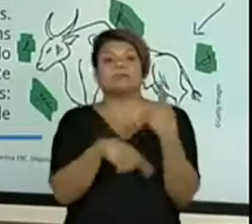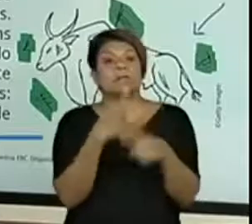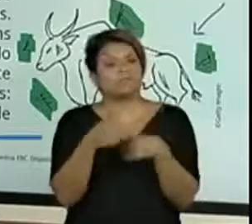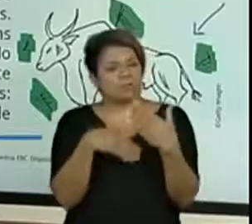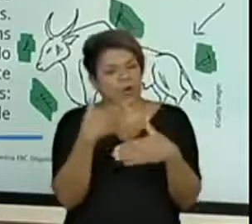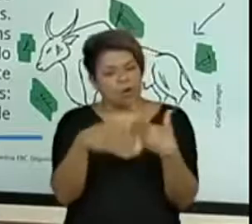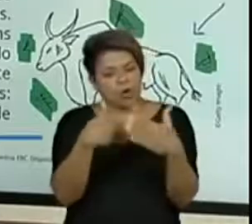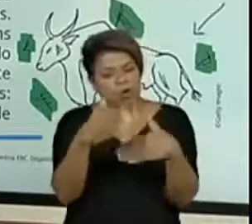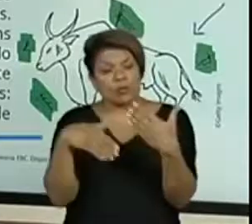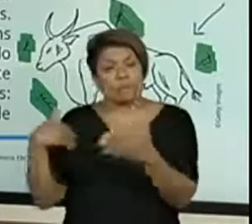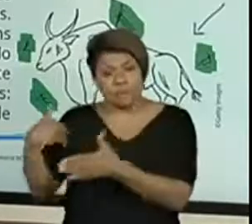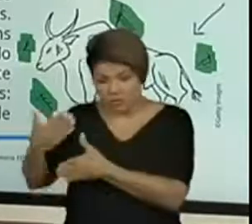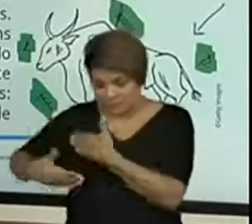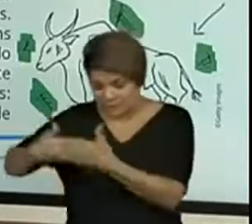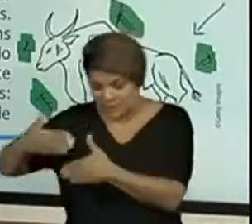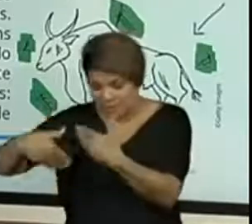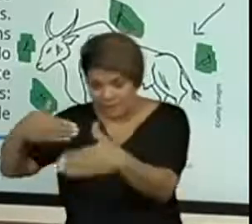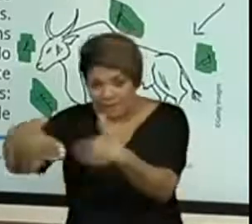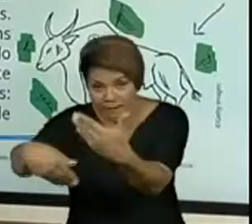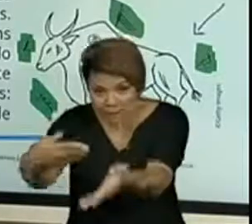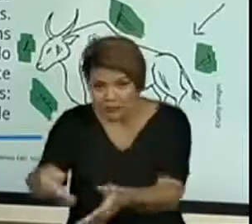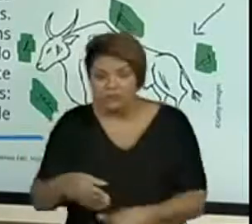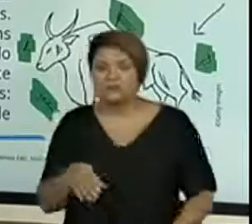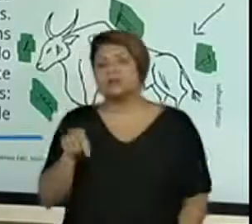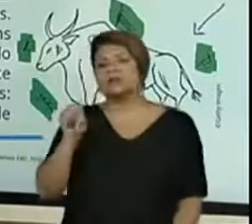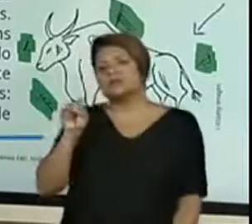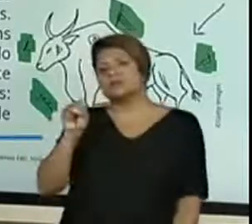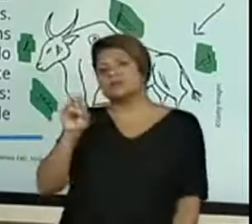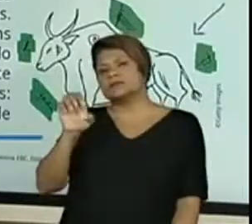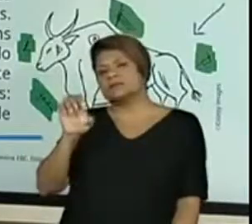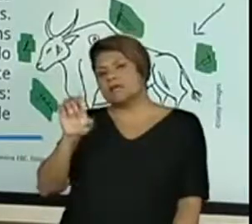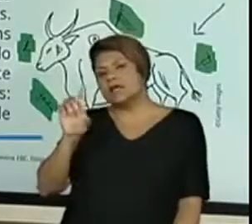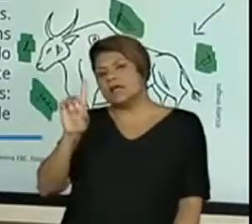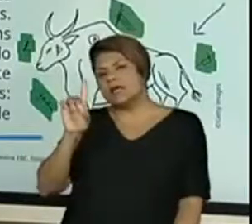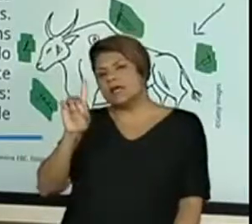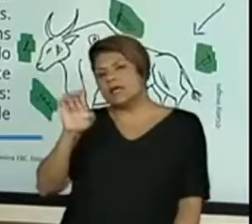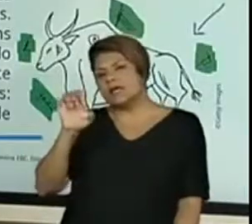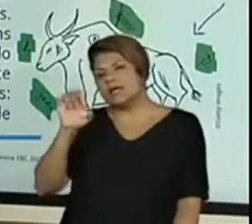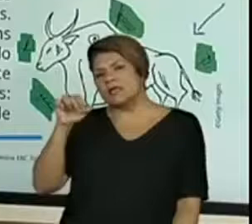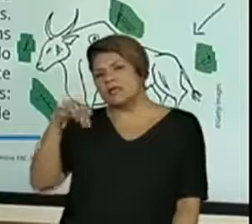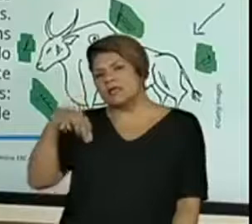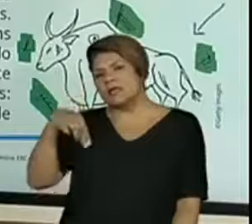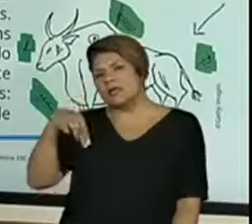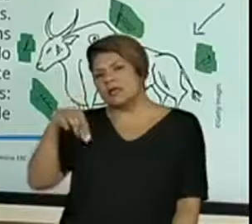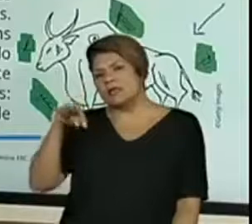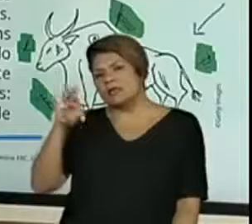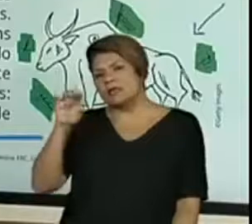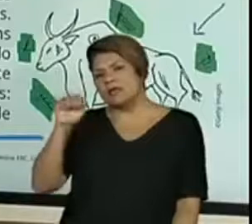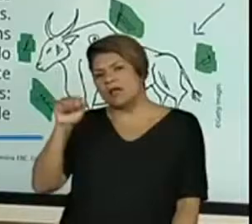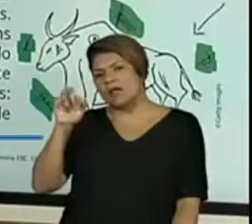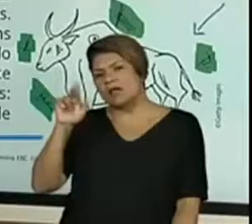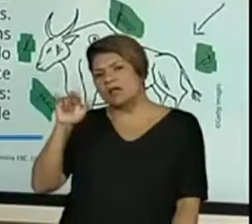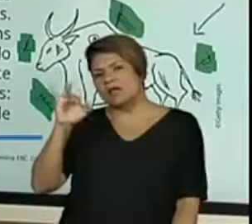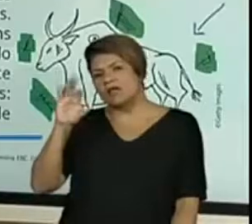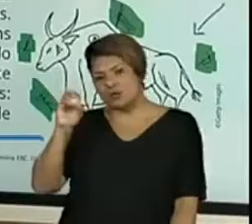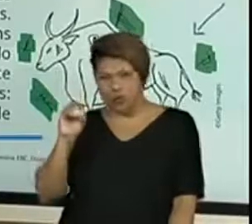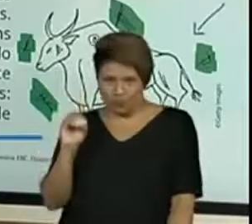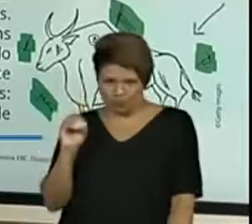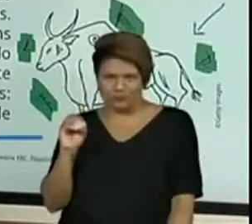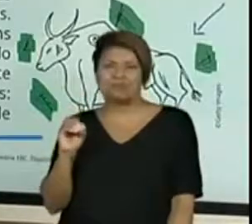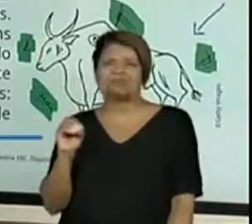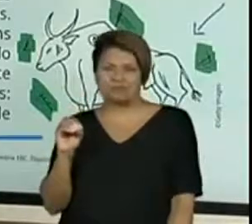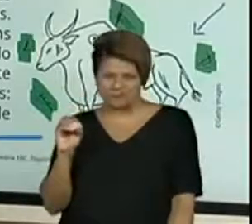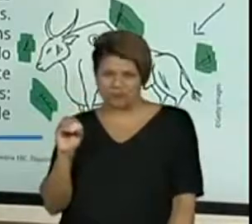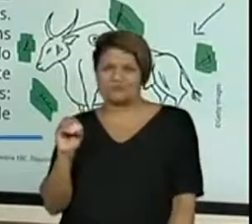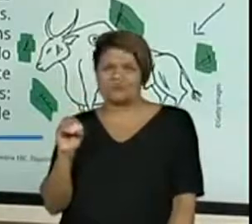sedentarização, que é o processo no qual a gente tem aí o domínio, né, a descoberta e o domínio da agricultura